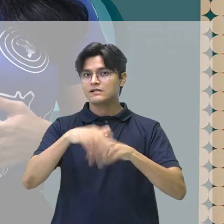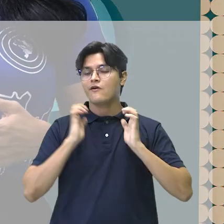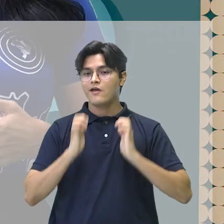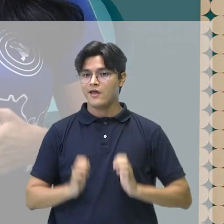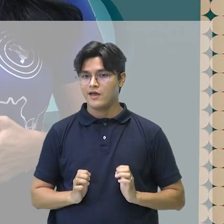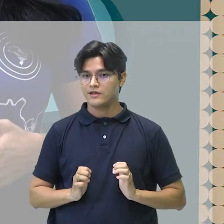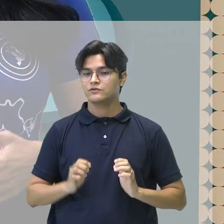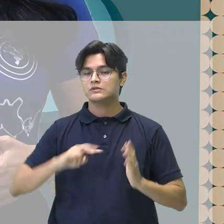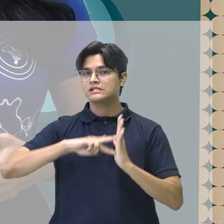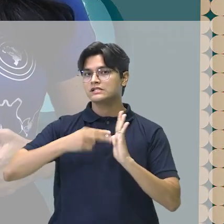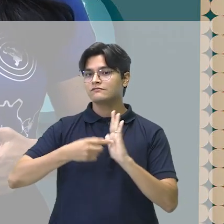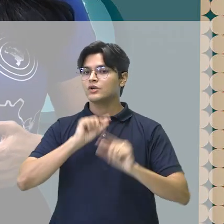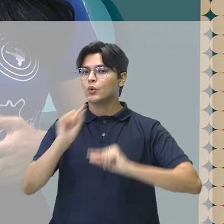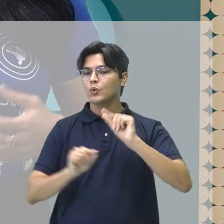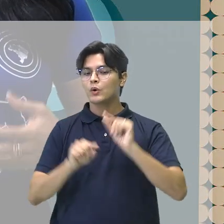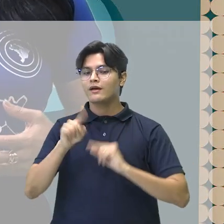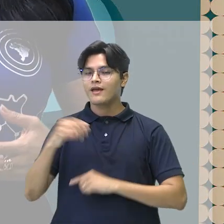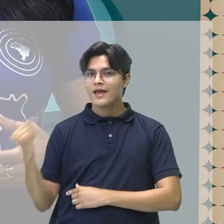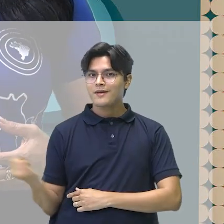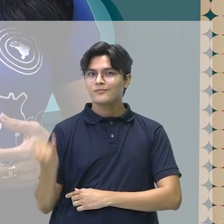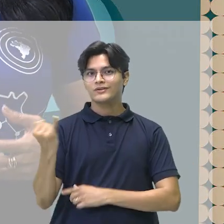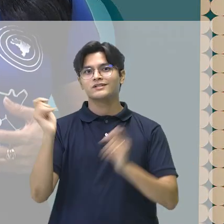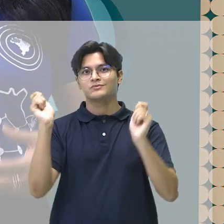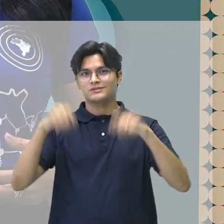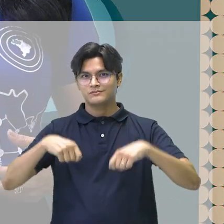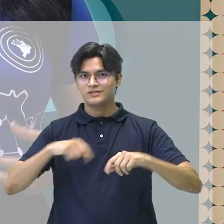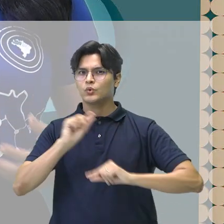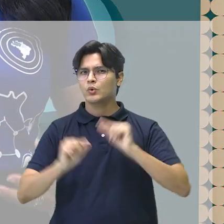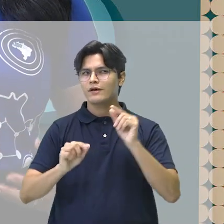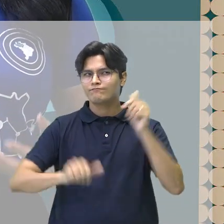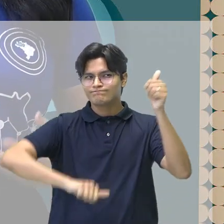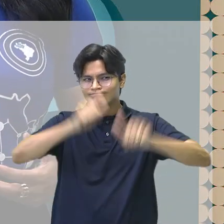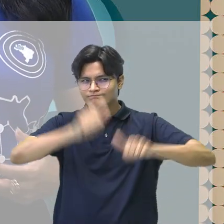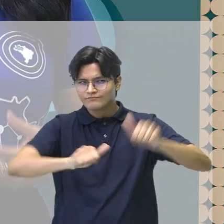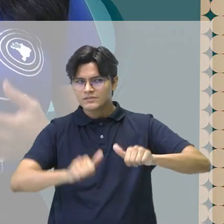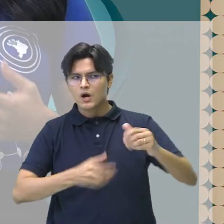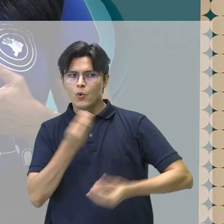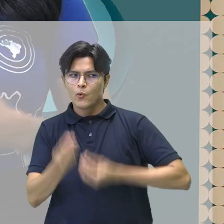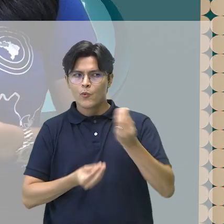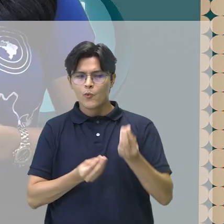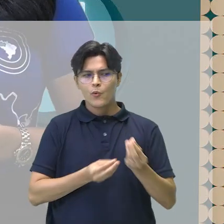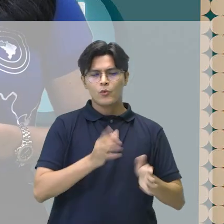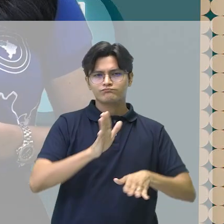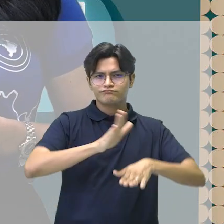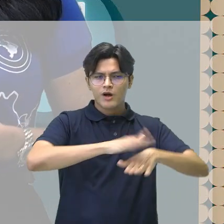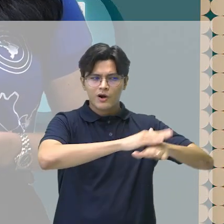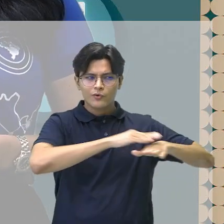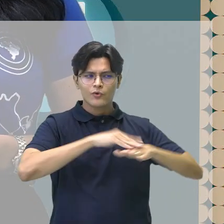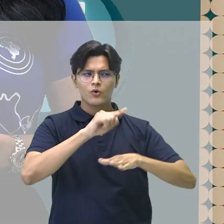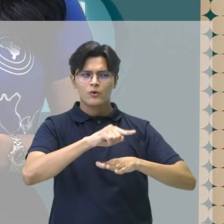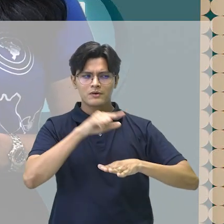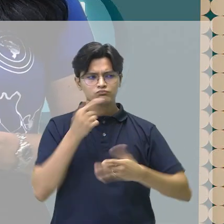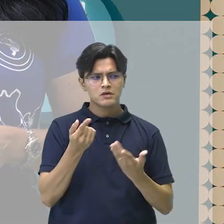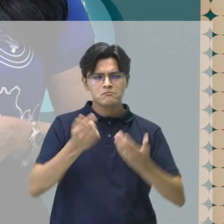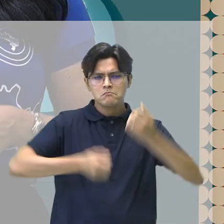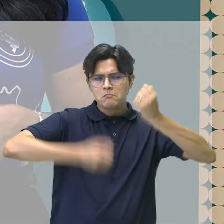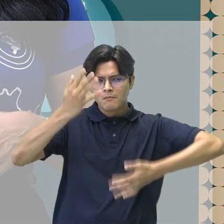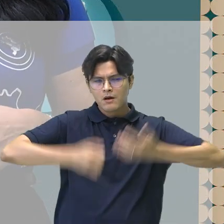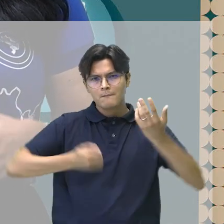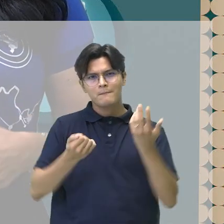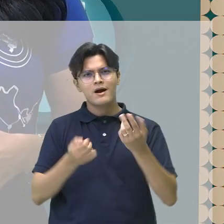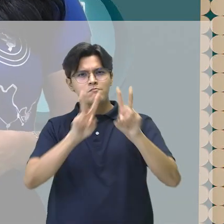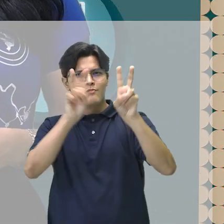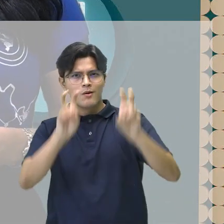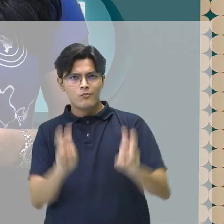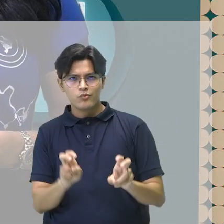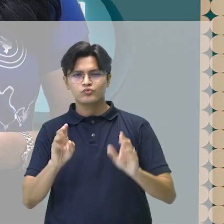na apreciação, pois permitem avaliar como a obra aborda questões morais e sociais. Textos